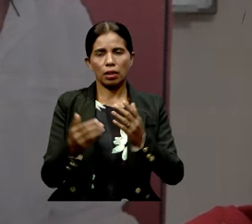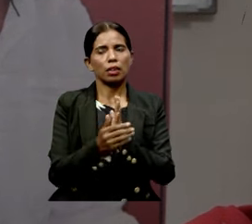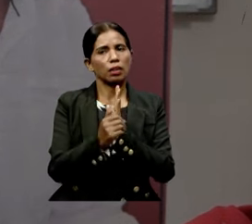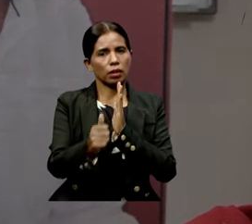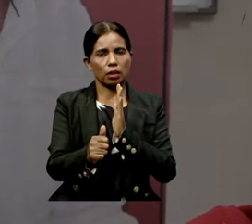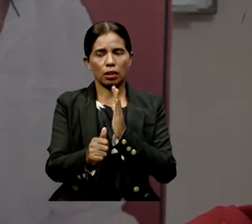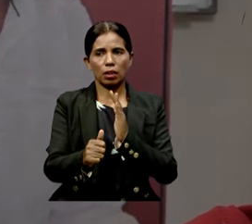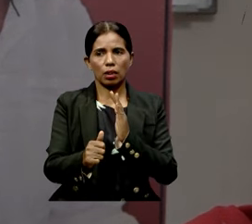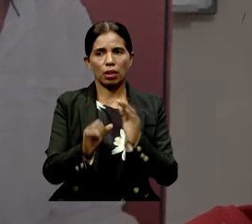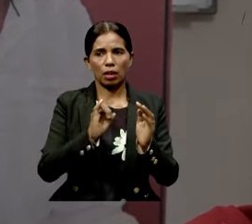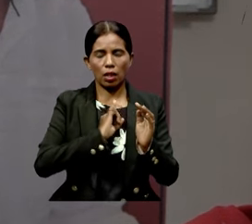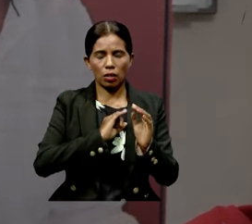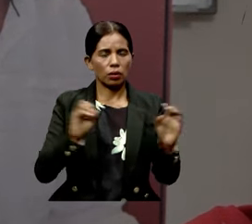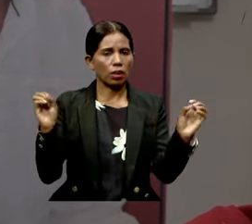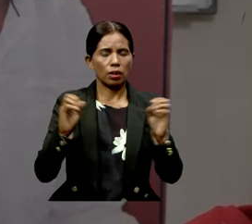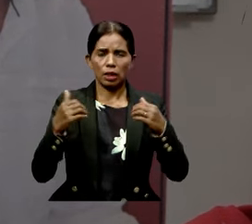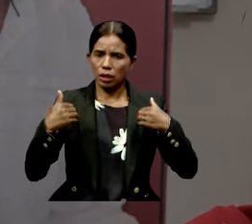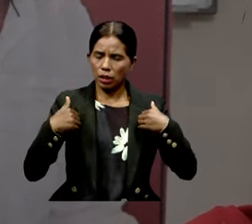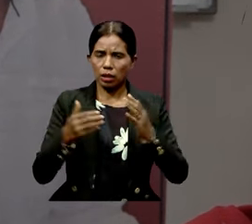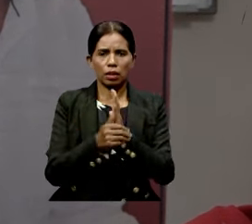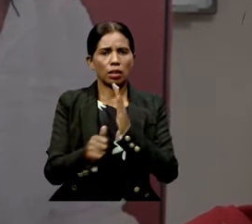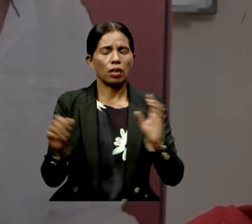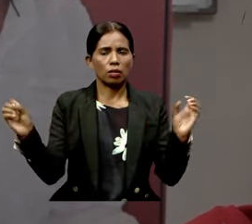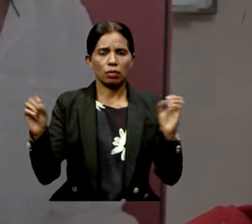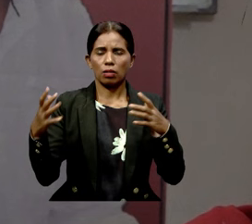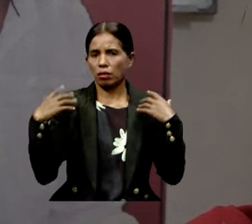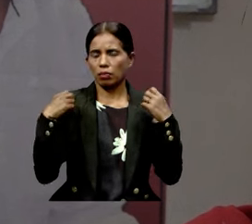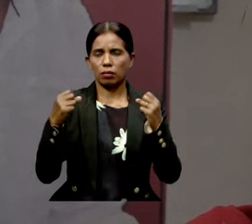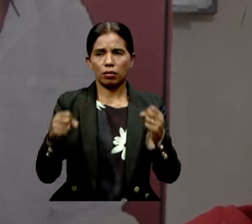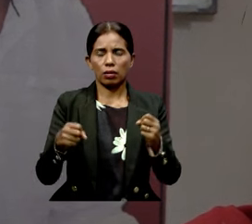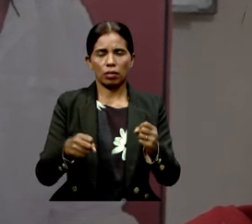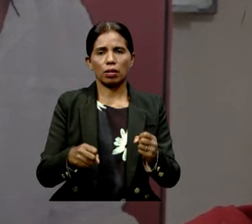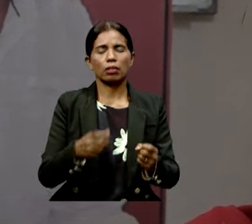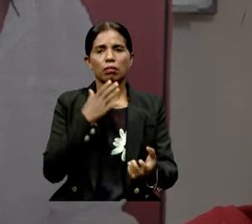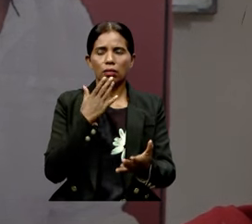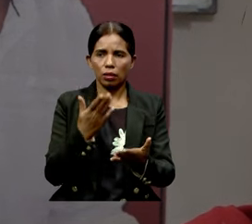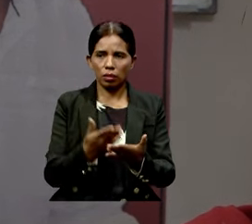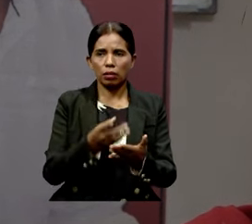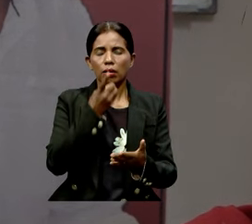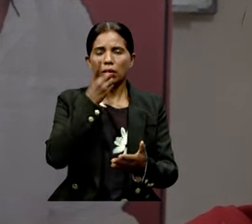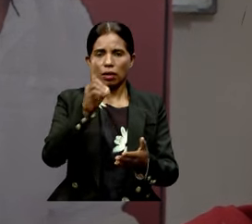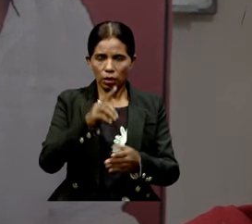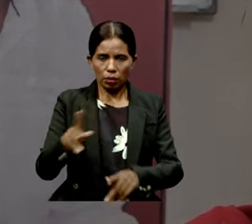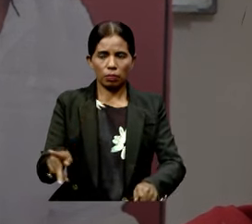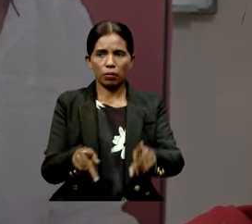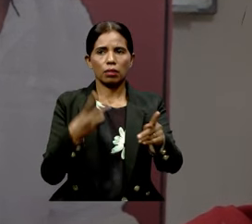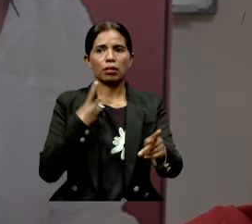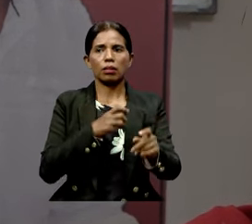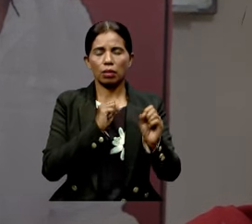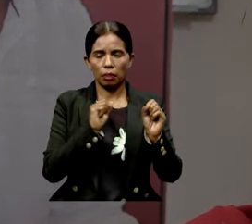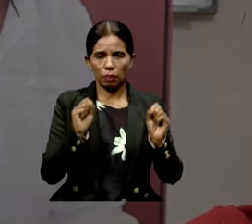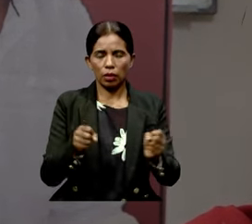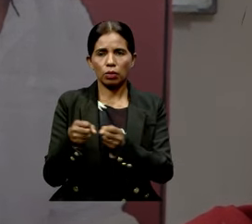haula iha duni, hauni ni skill, haula iha duni capacidade, e atu dia clio declara ba public para itabel husik fatim